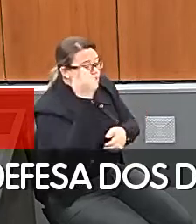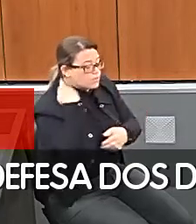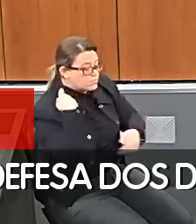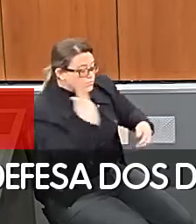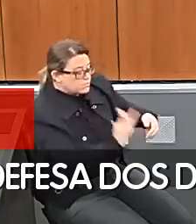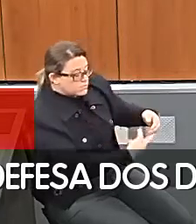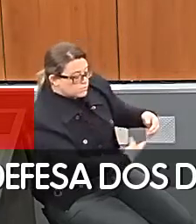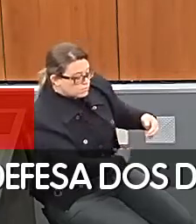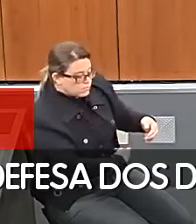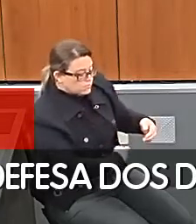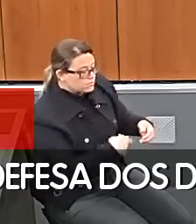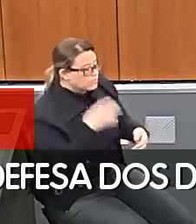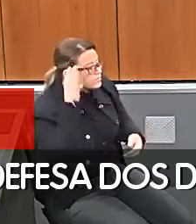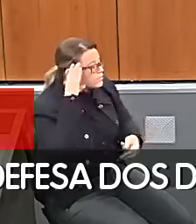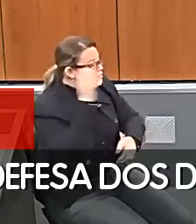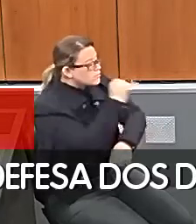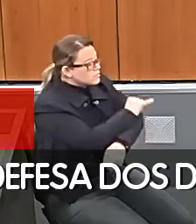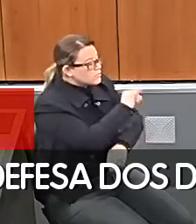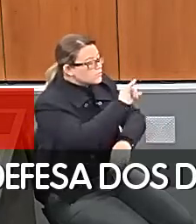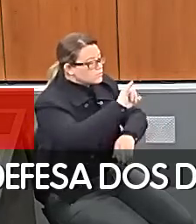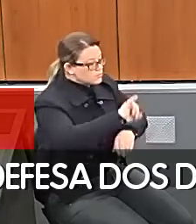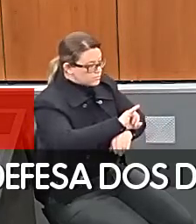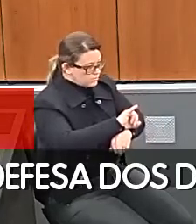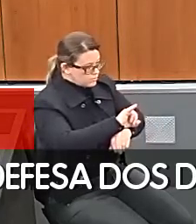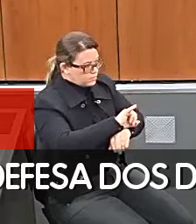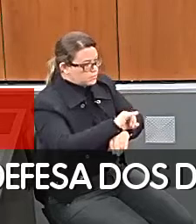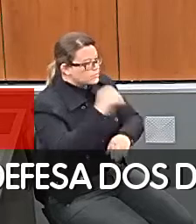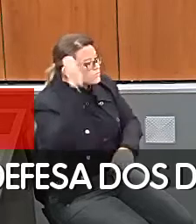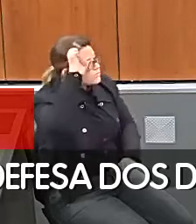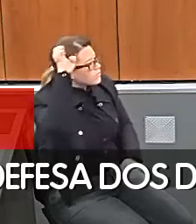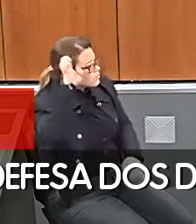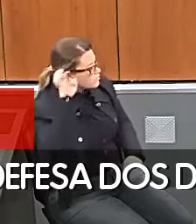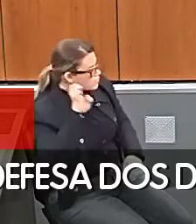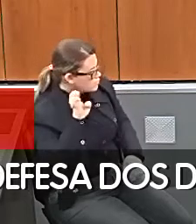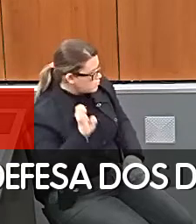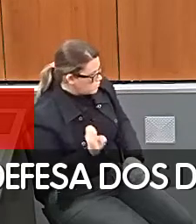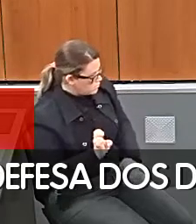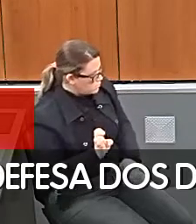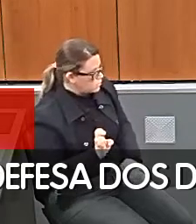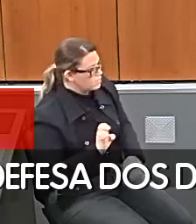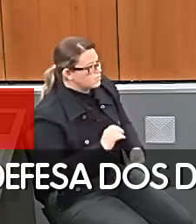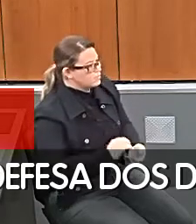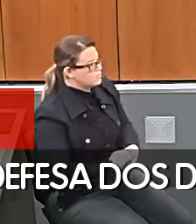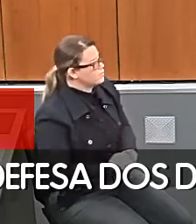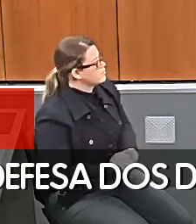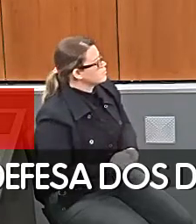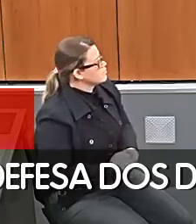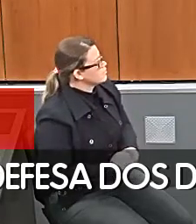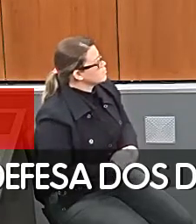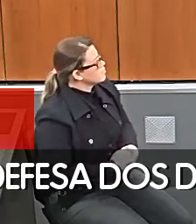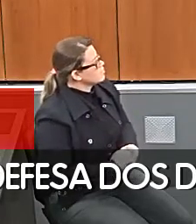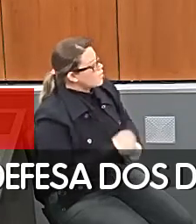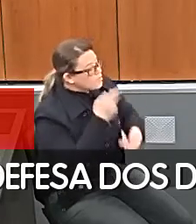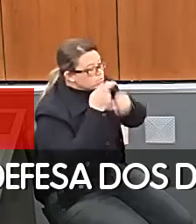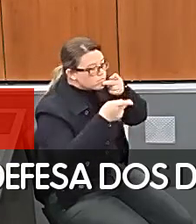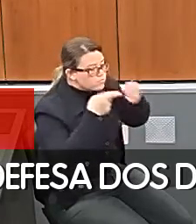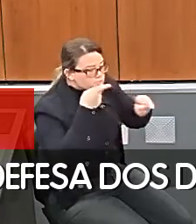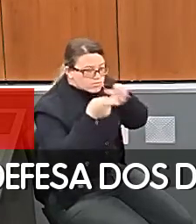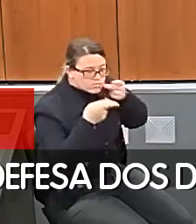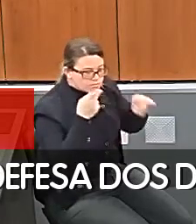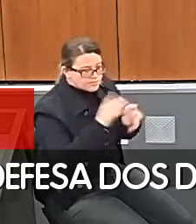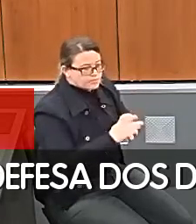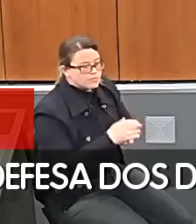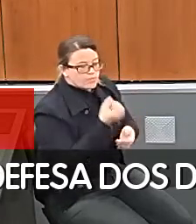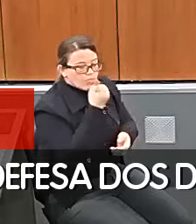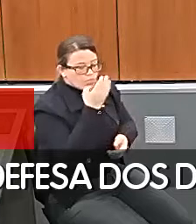Amigos do Surdo de Itabira, a Enilza Soares Gregório. Enilza, a palavra com a senhora.